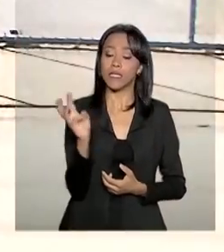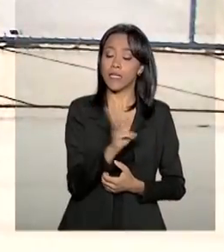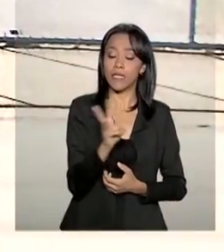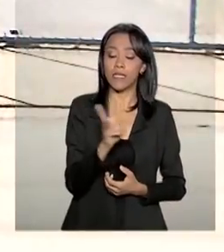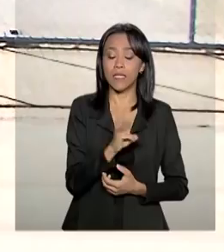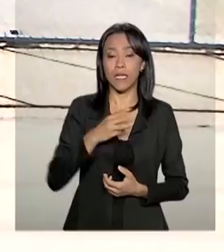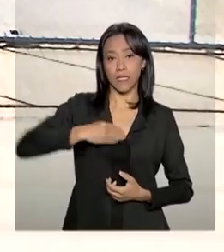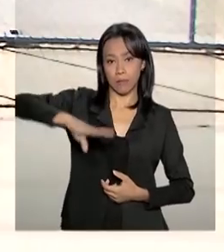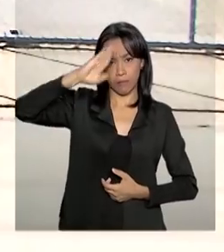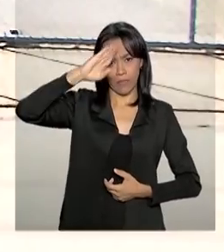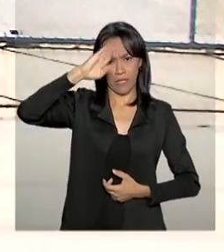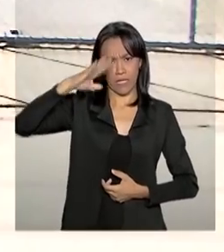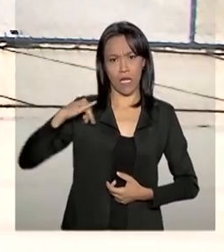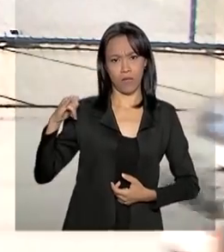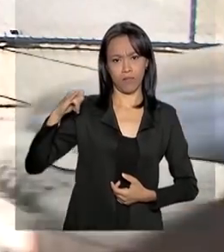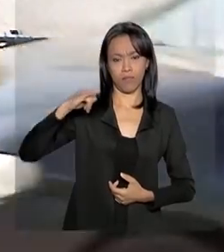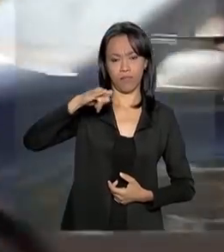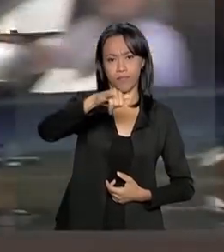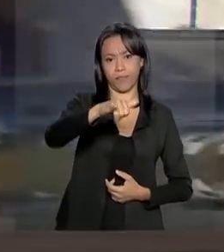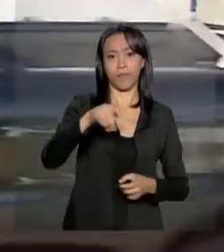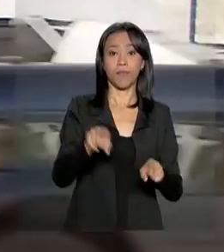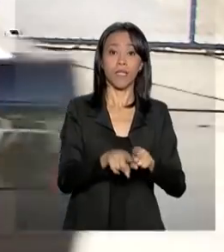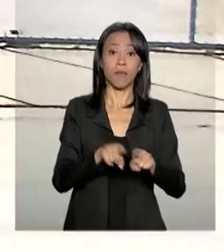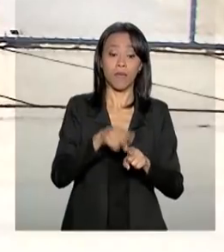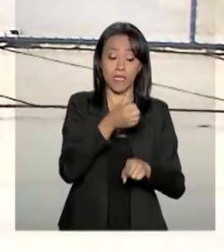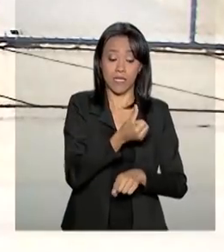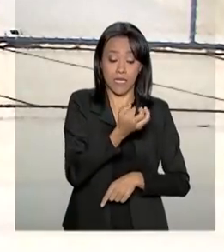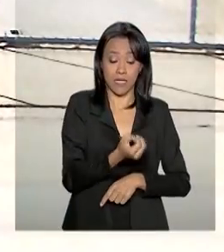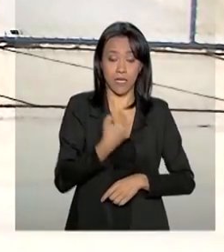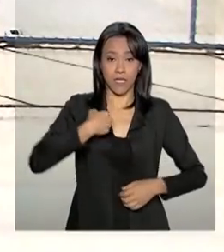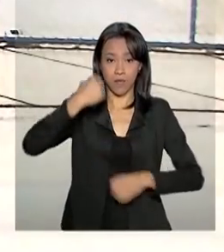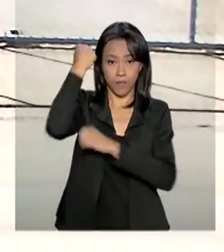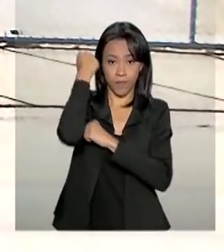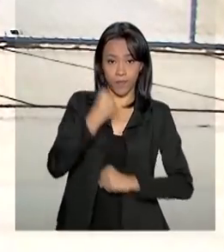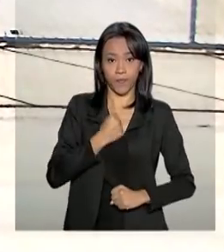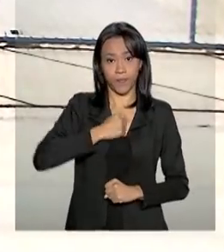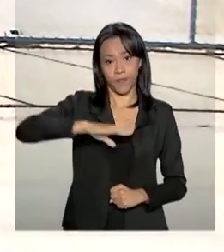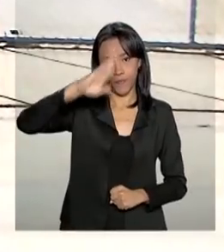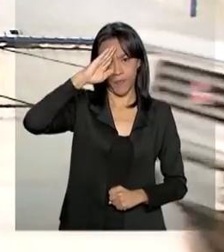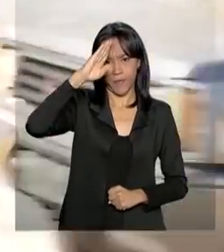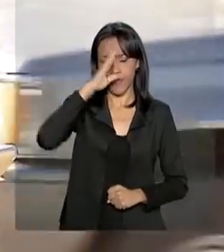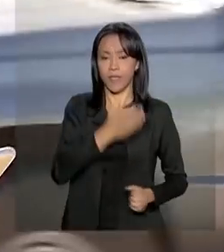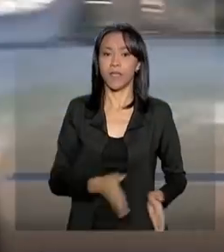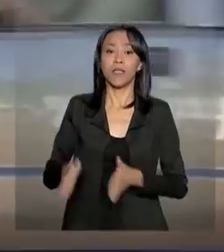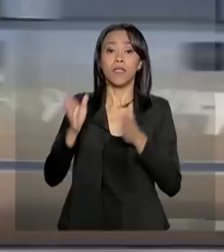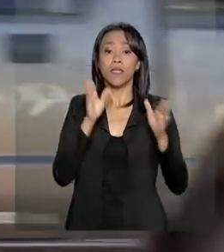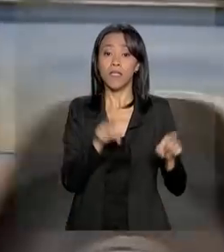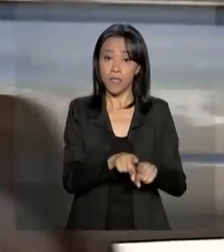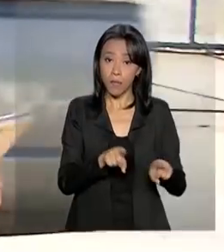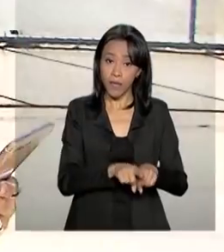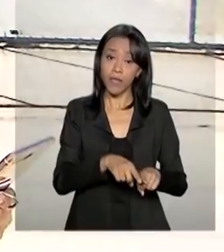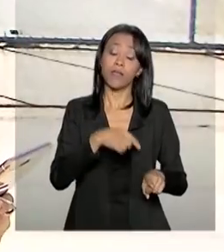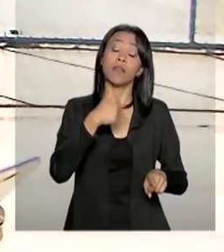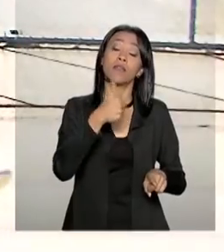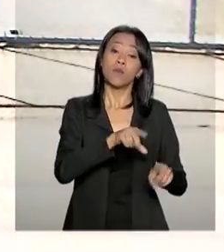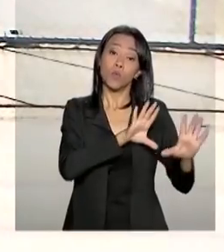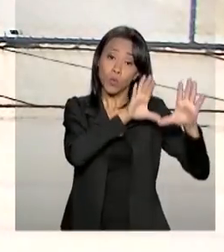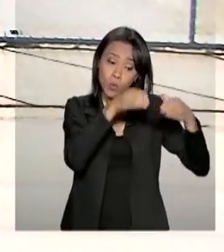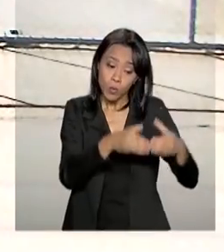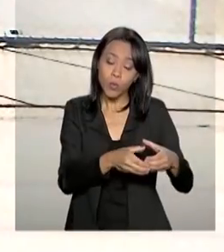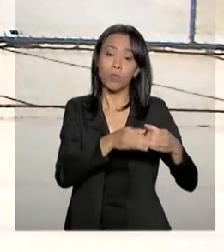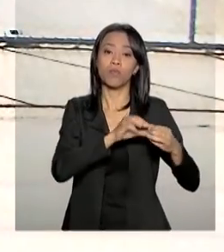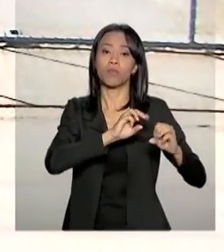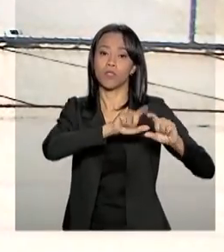Força Aérea Brasileira e 60 do Exército, além de 132 militares de Israel. E ontem a novidade aqui